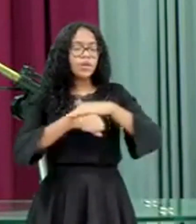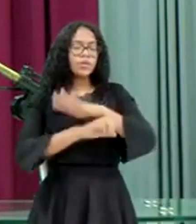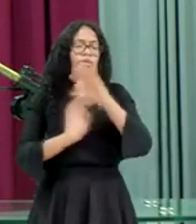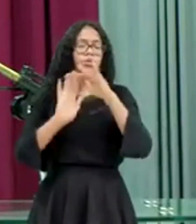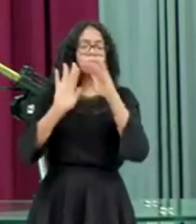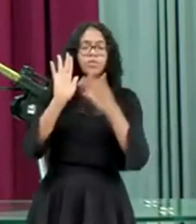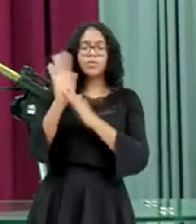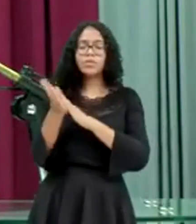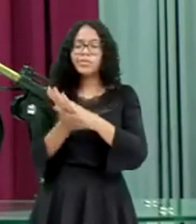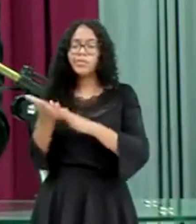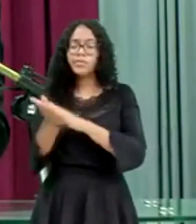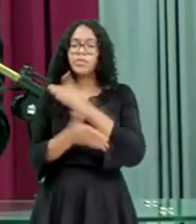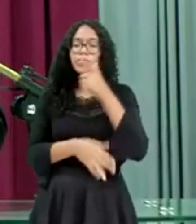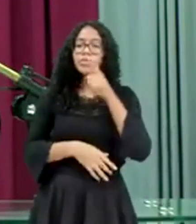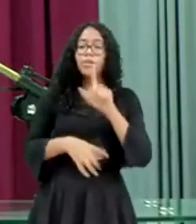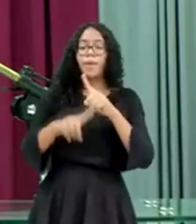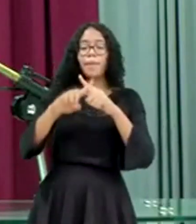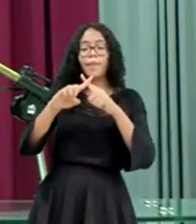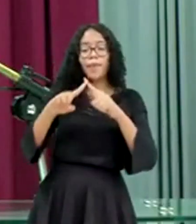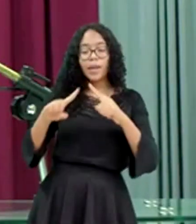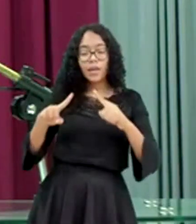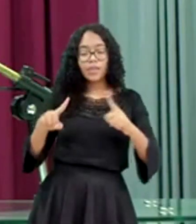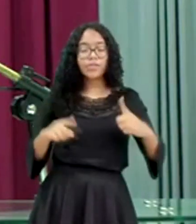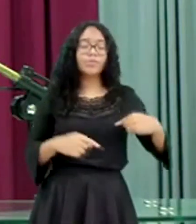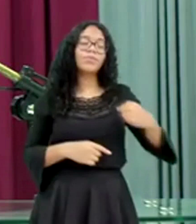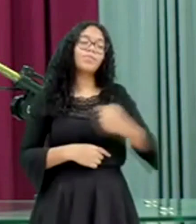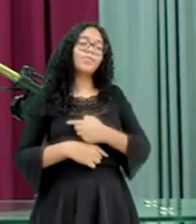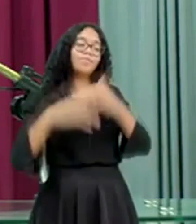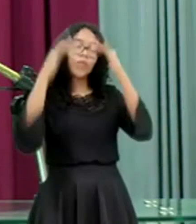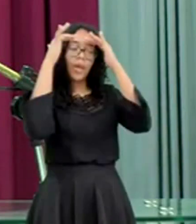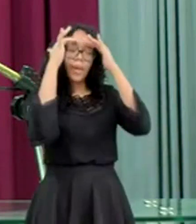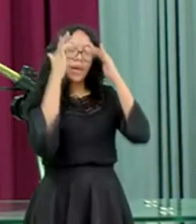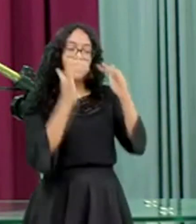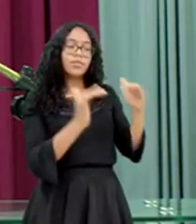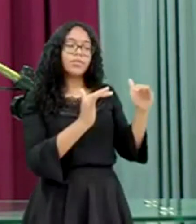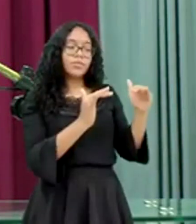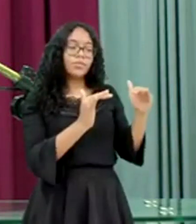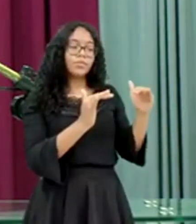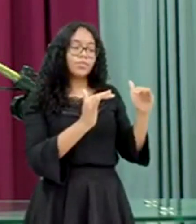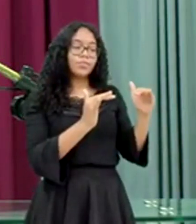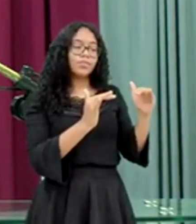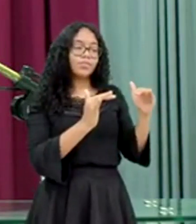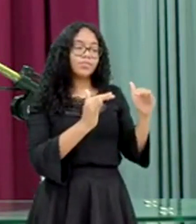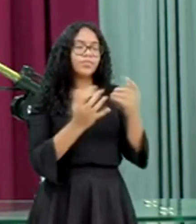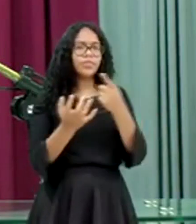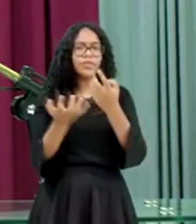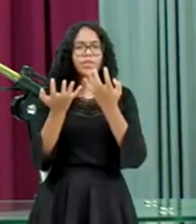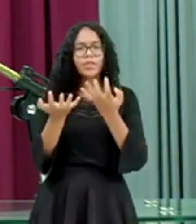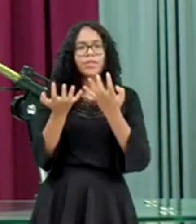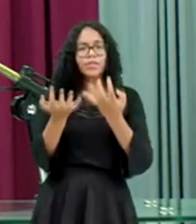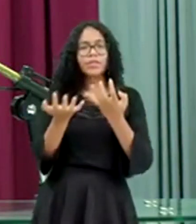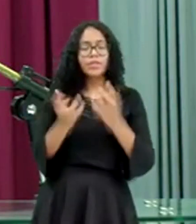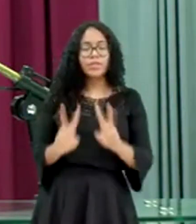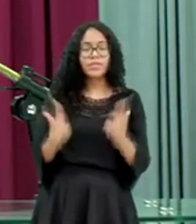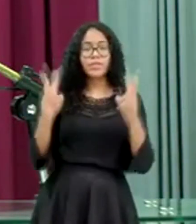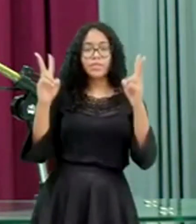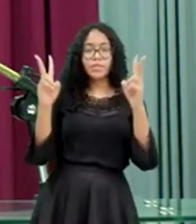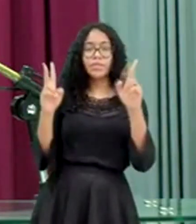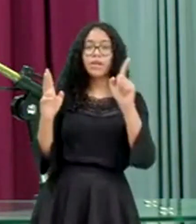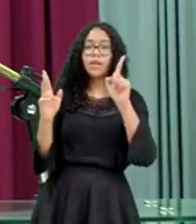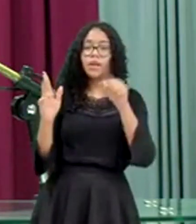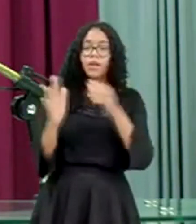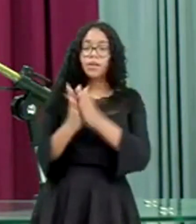pegamos nada, mas agora nós vamos segundo a tua palavra. Quer vitória? É segundo a palavra de